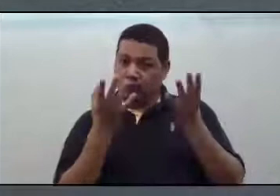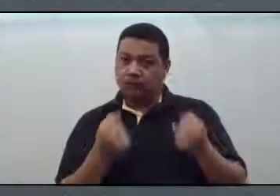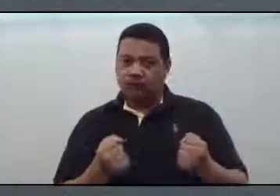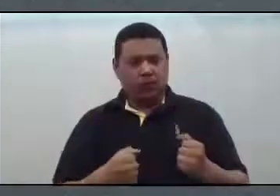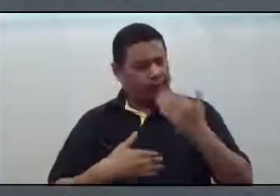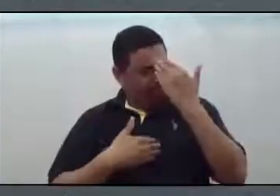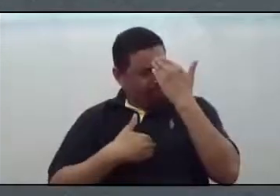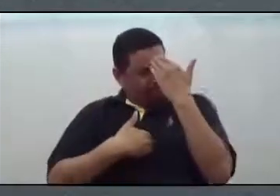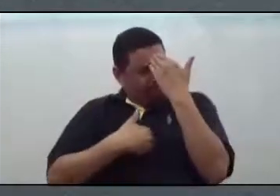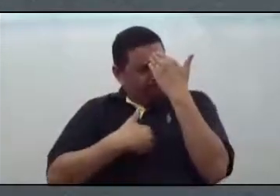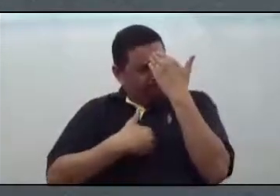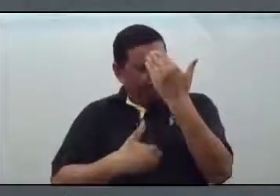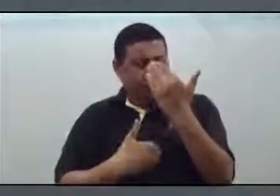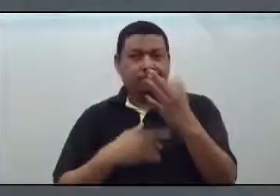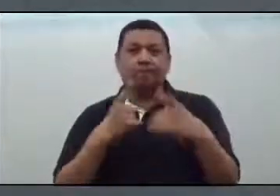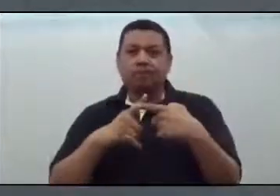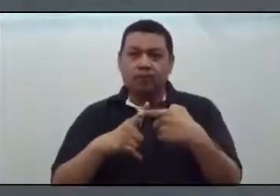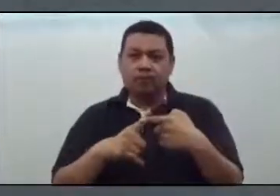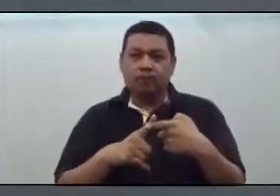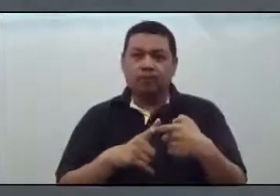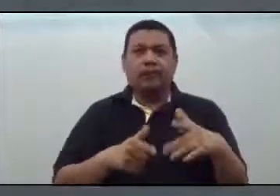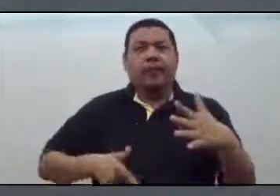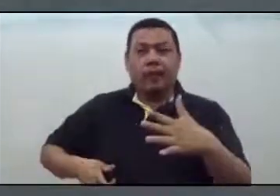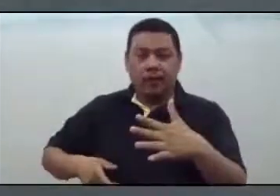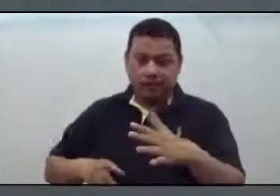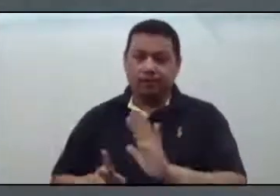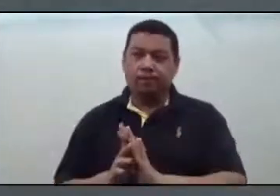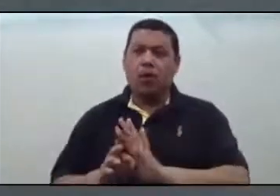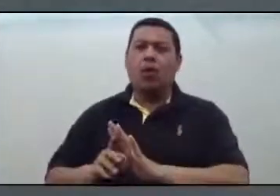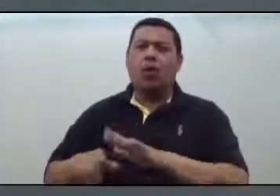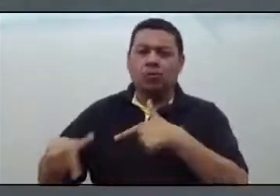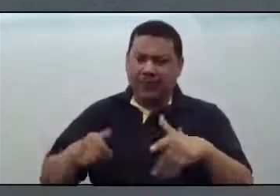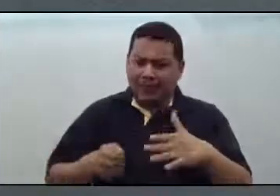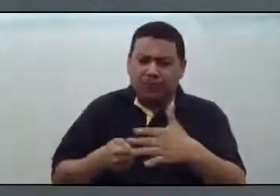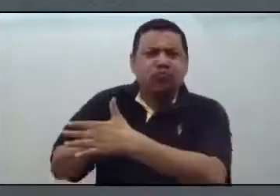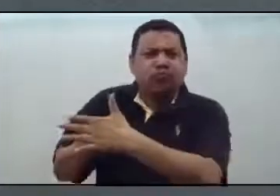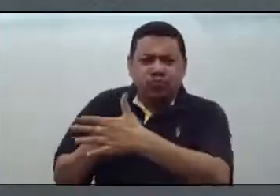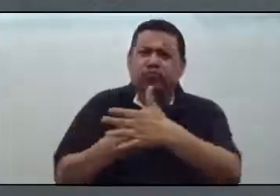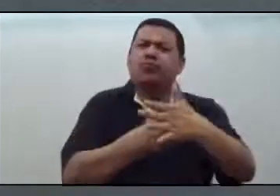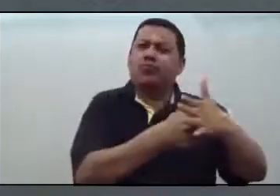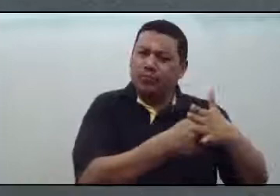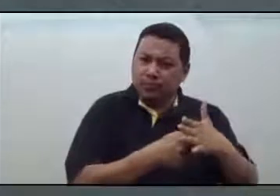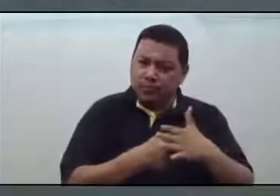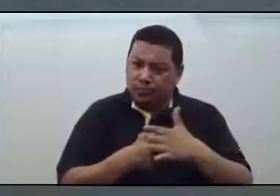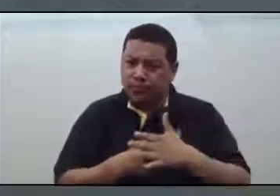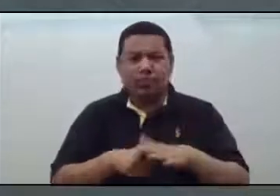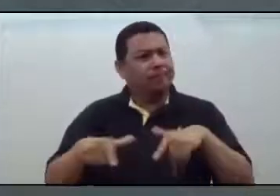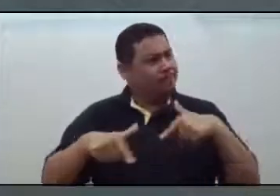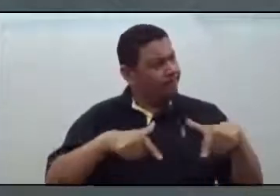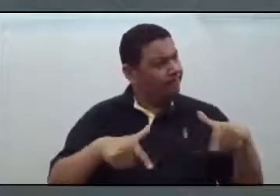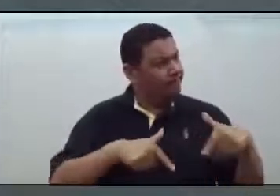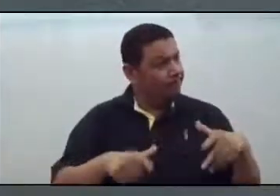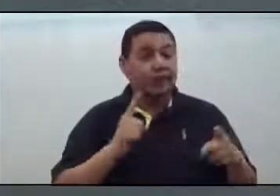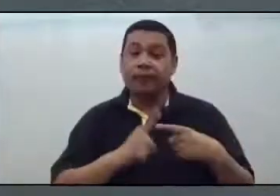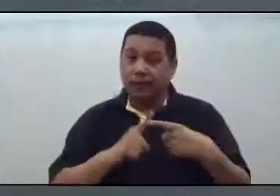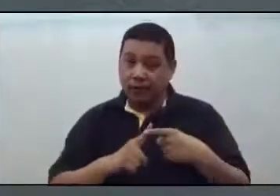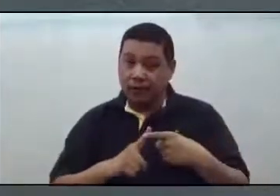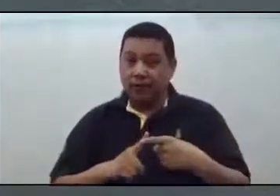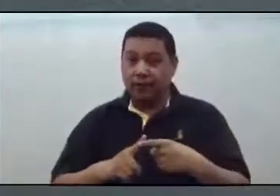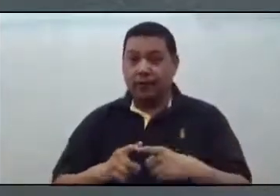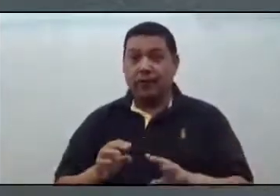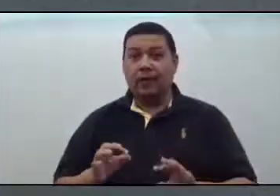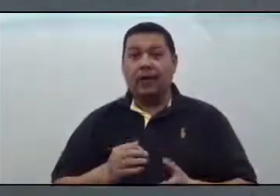Muito obrigado mesmo pelo empenho, pela dedicação que vocês têm tido pelo produtor rural do